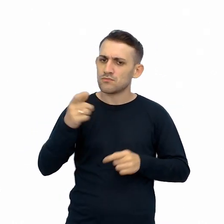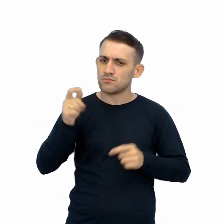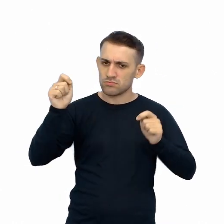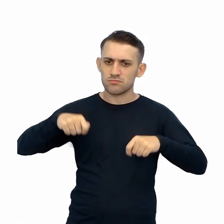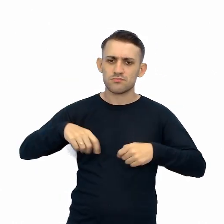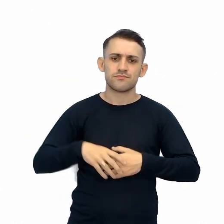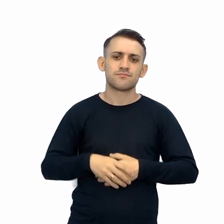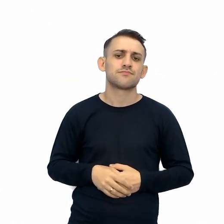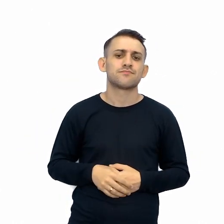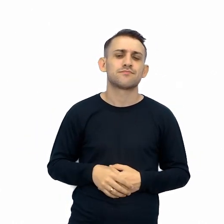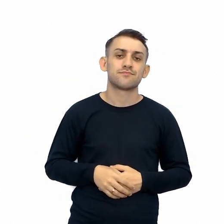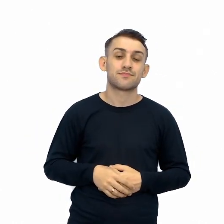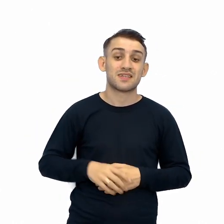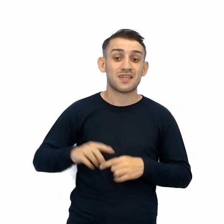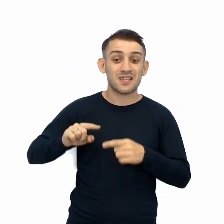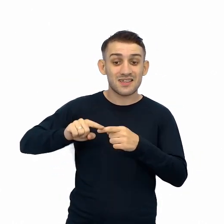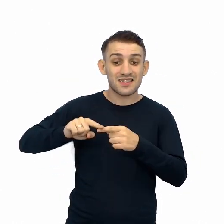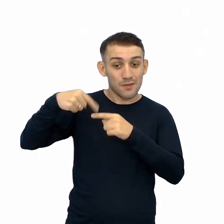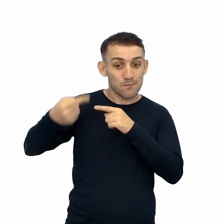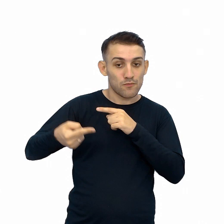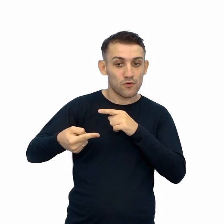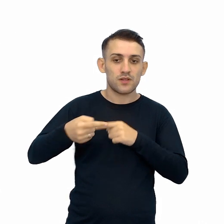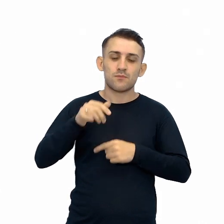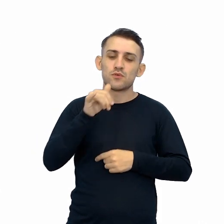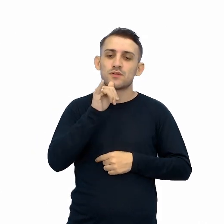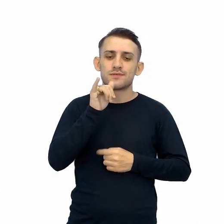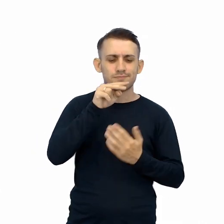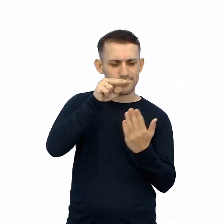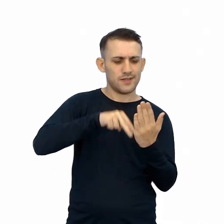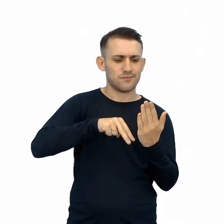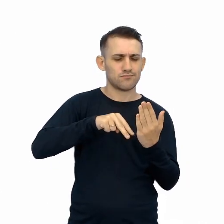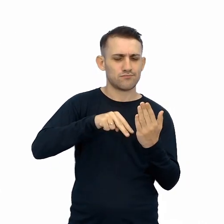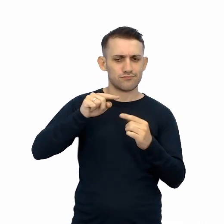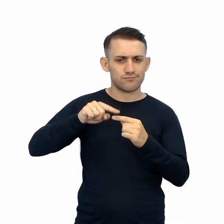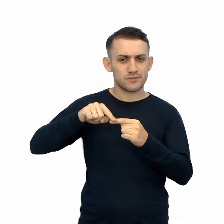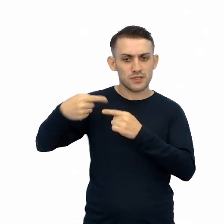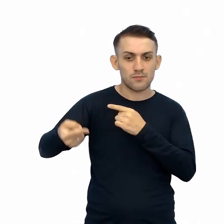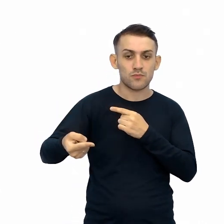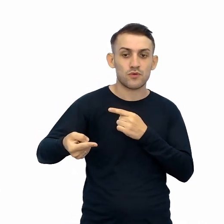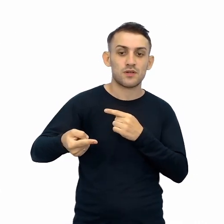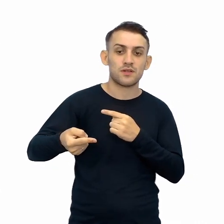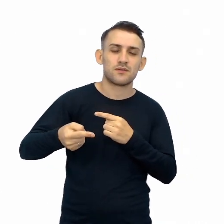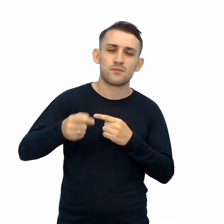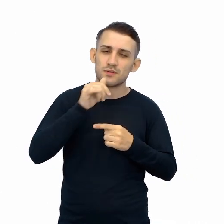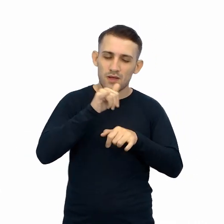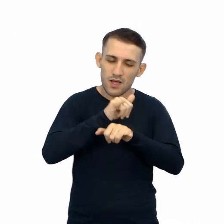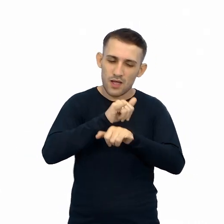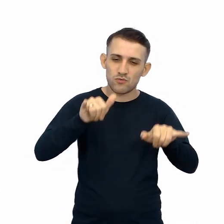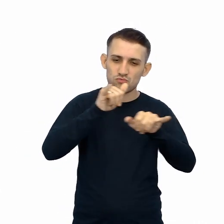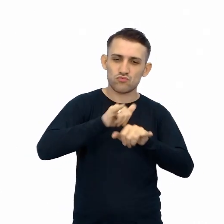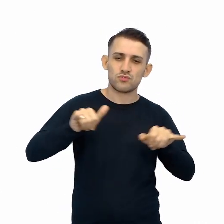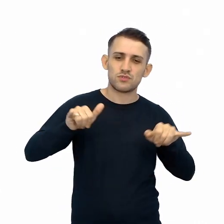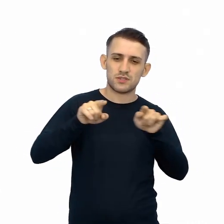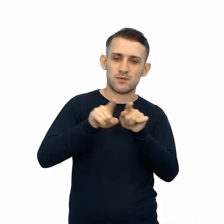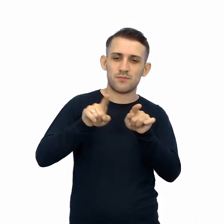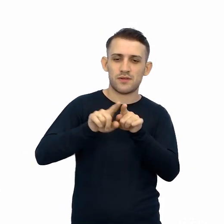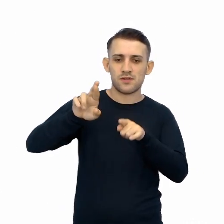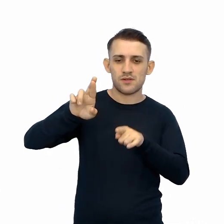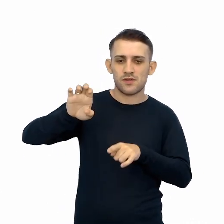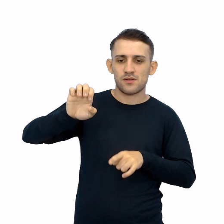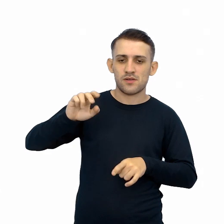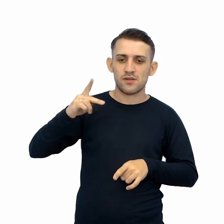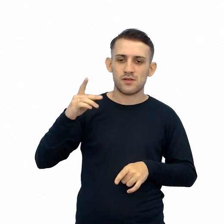efetiva. Depois de ler para eles, colaborativamente, tanto a notícia quanto a reportagem,